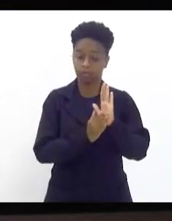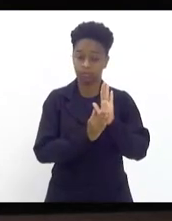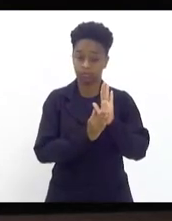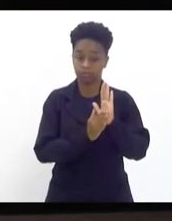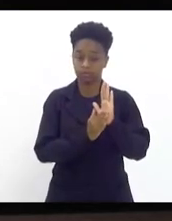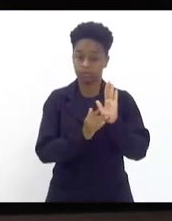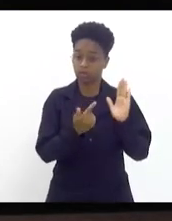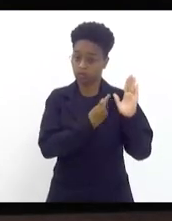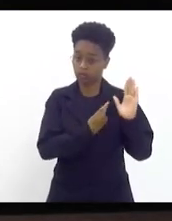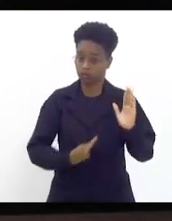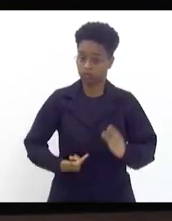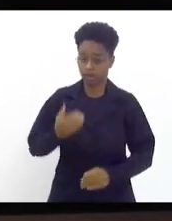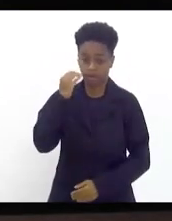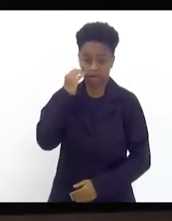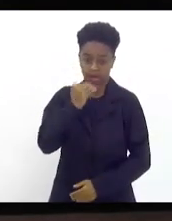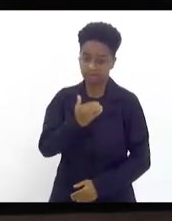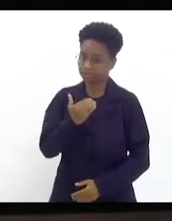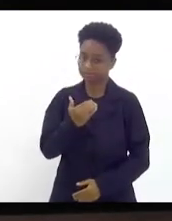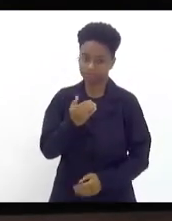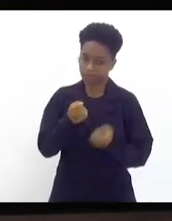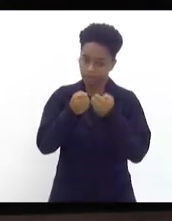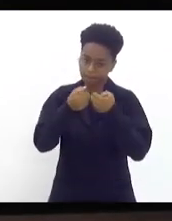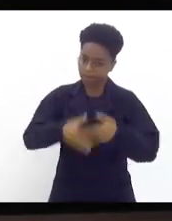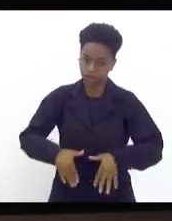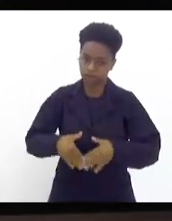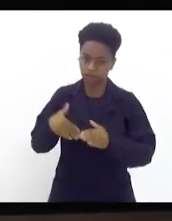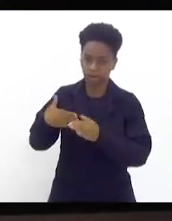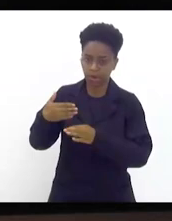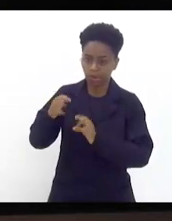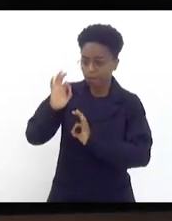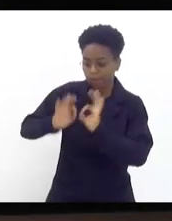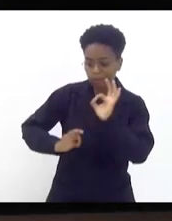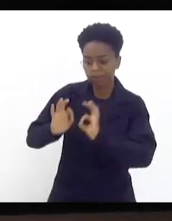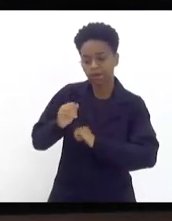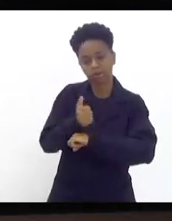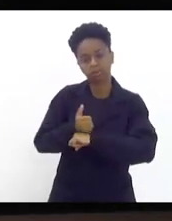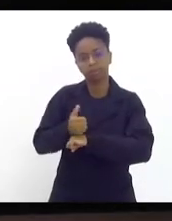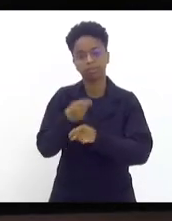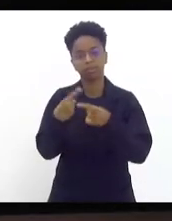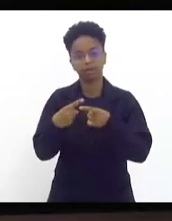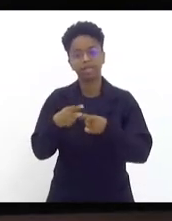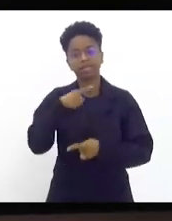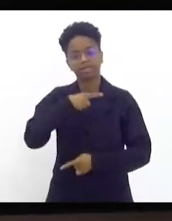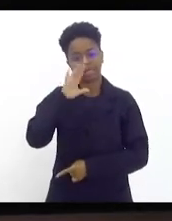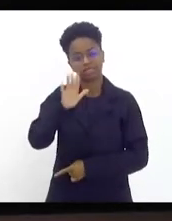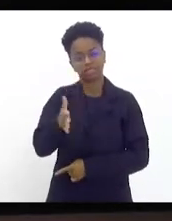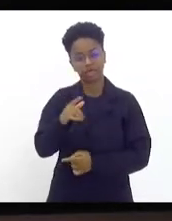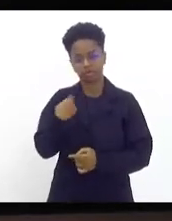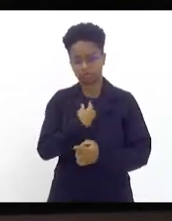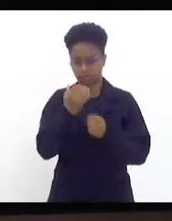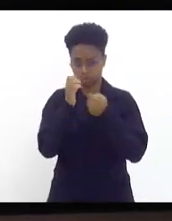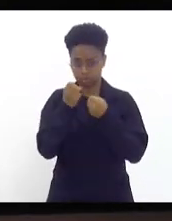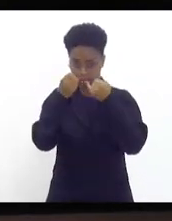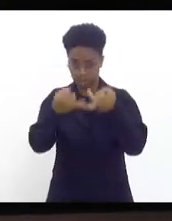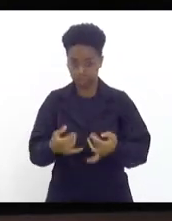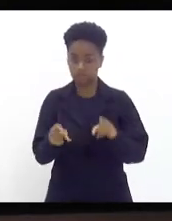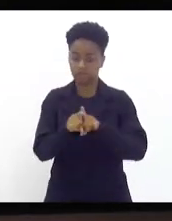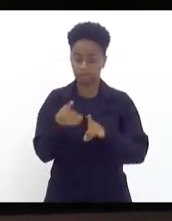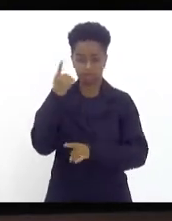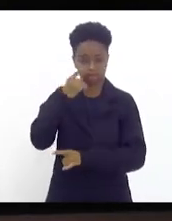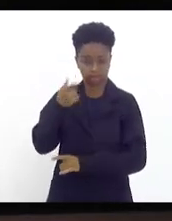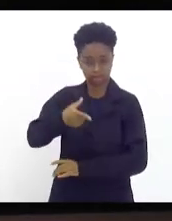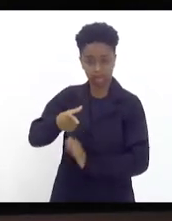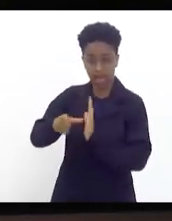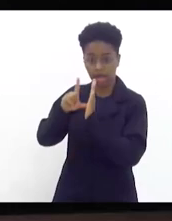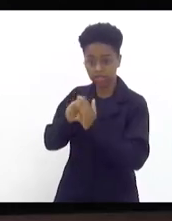governador Cláudio Castro fere os planos de carreira a gente tem aqui como foi já explicado pelo Deputado que me antecedeu